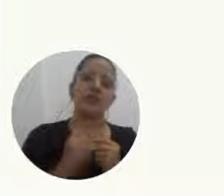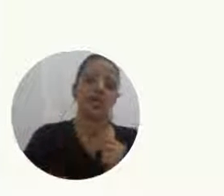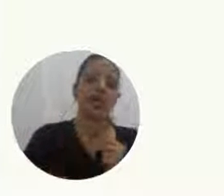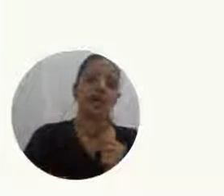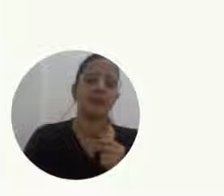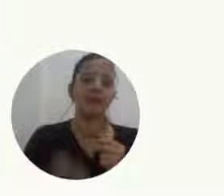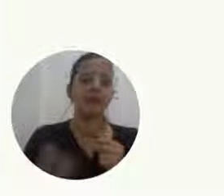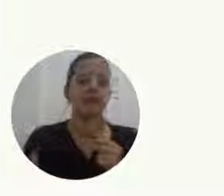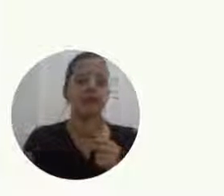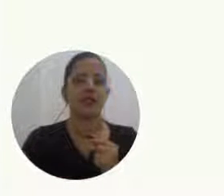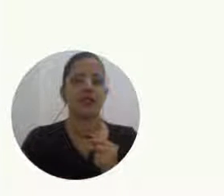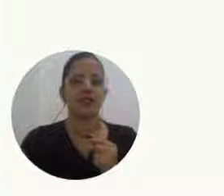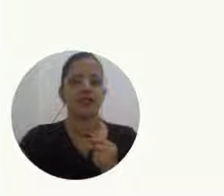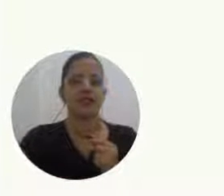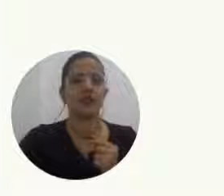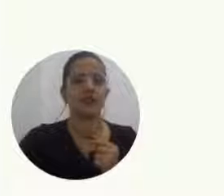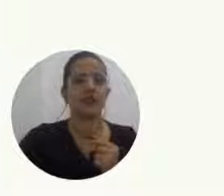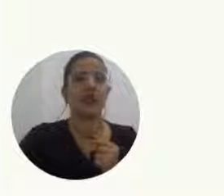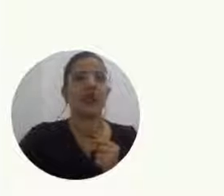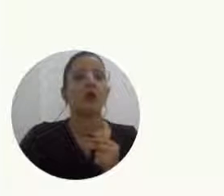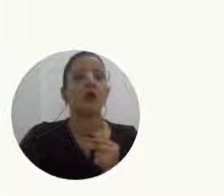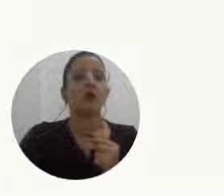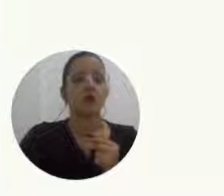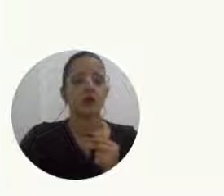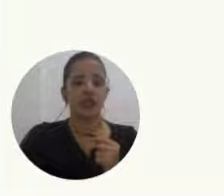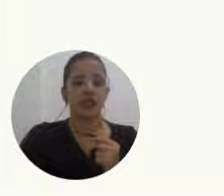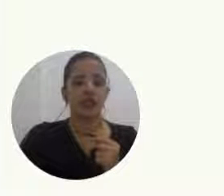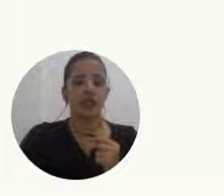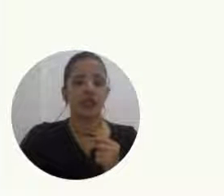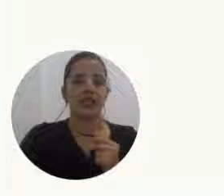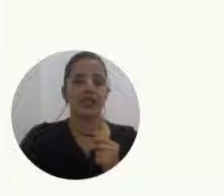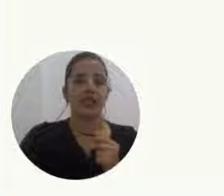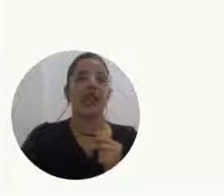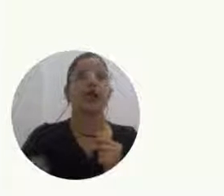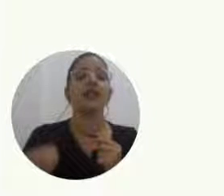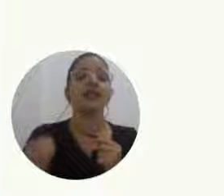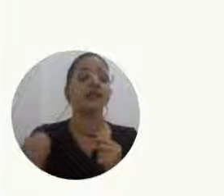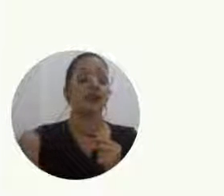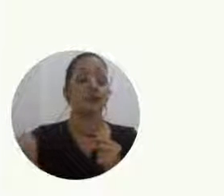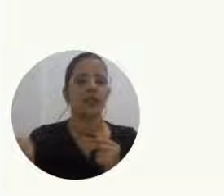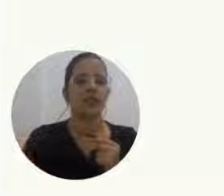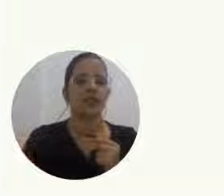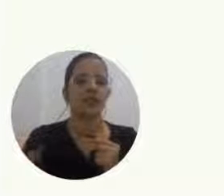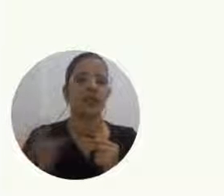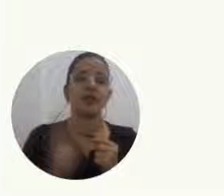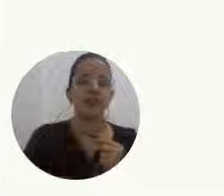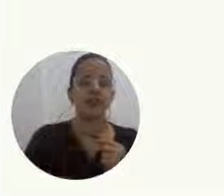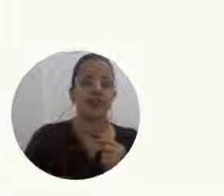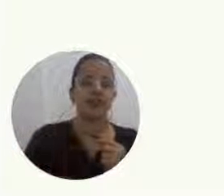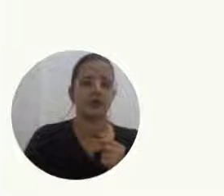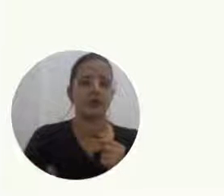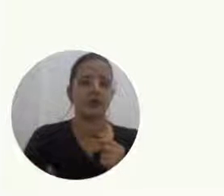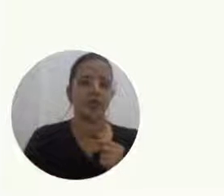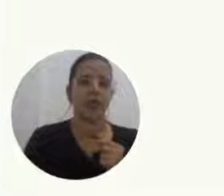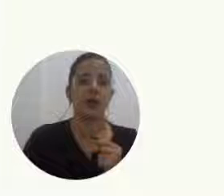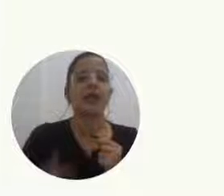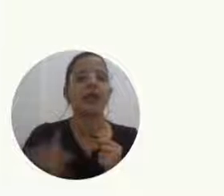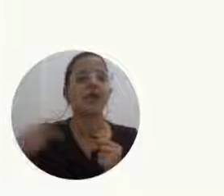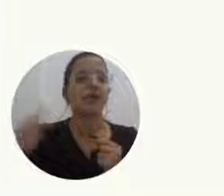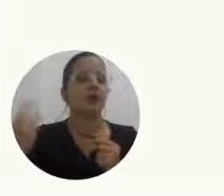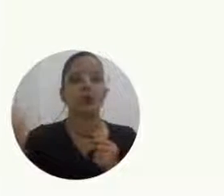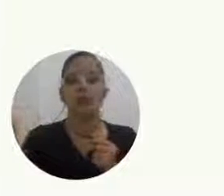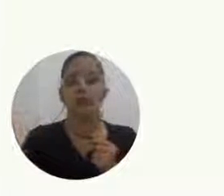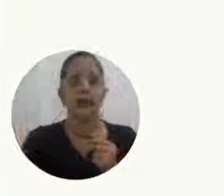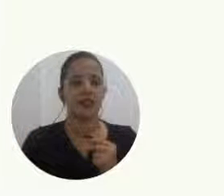comportamento da comunidade acadêmica, professores, alunos e servidores, quanto ao consumo de água na universidade. Reconheceram se algumas práticas são indesejáveis no consumo de